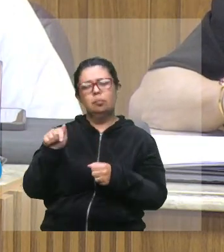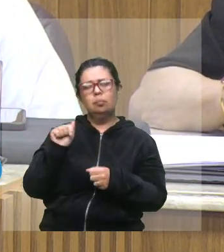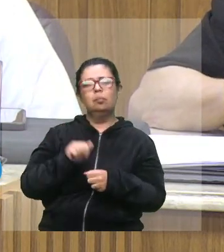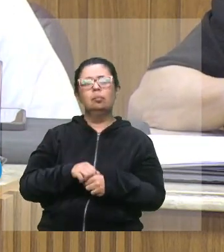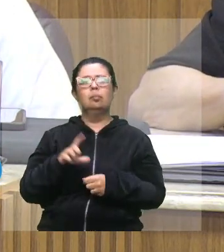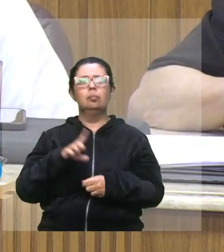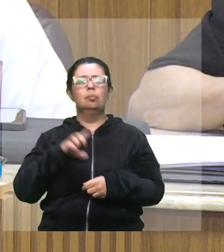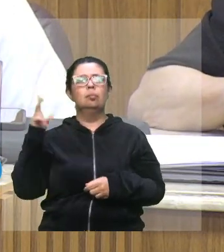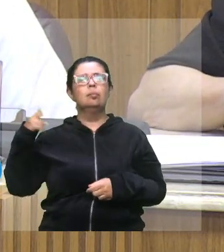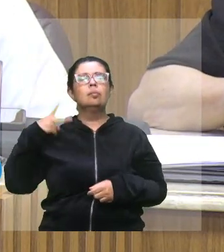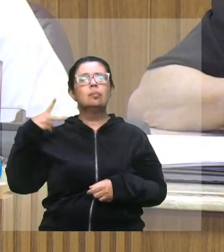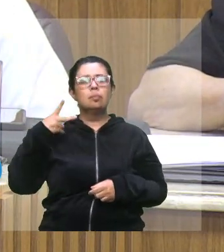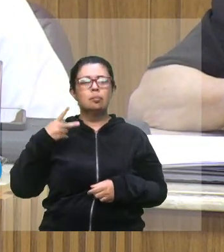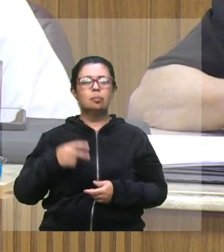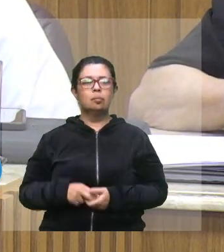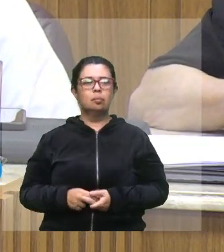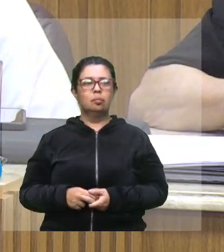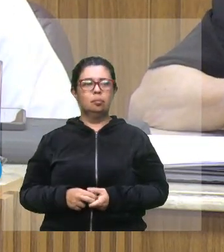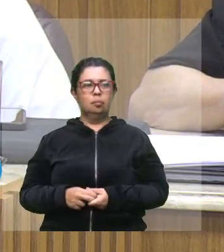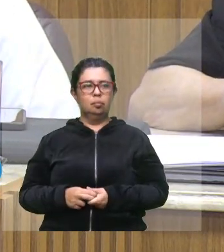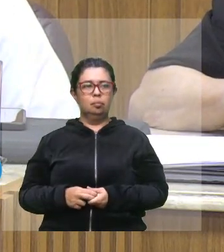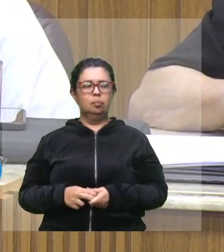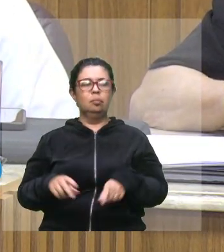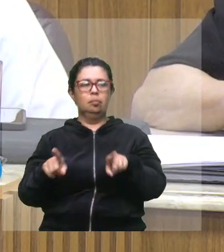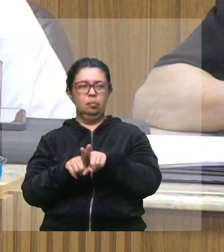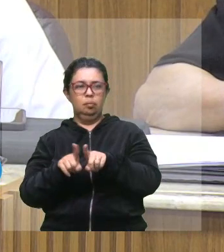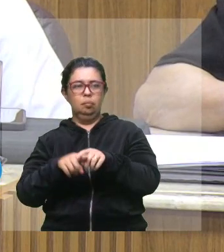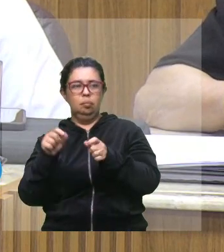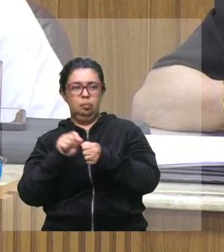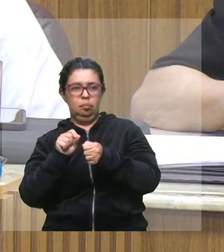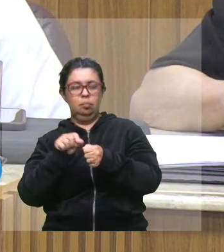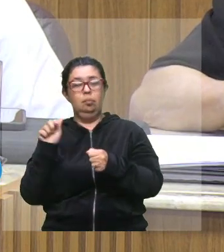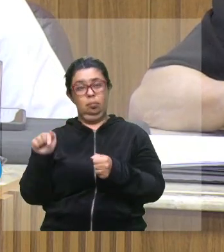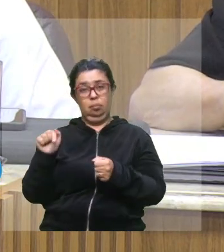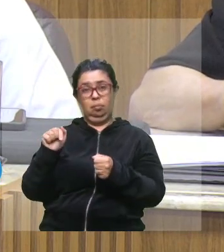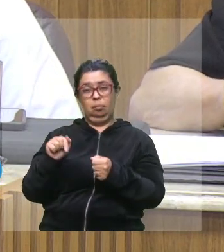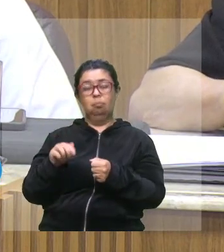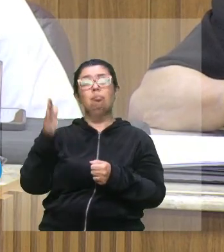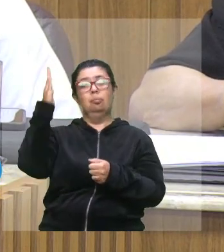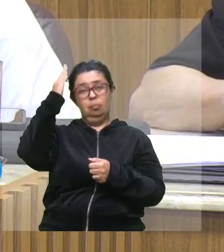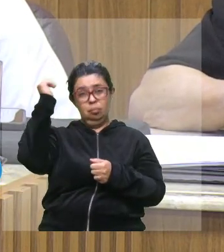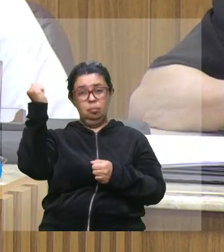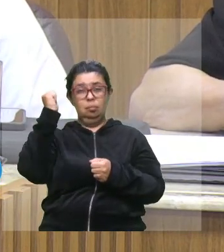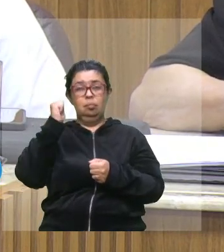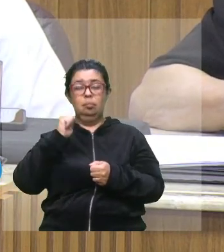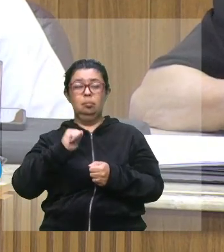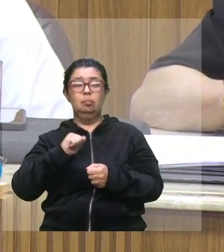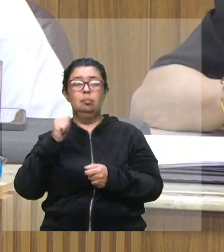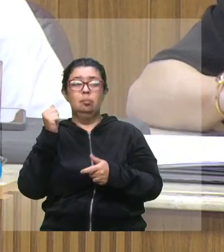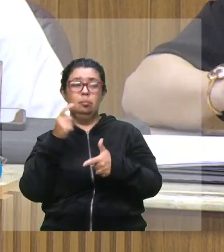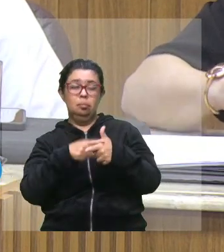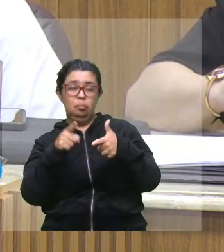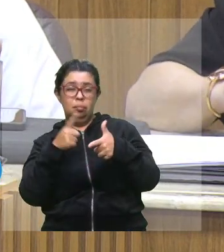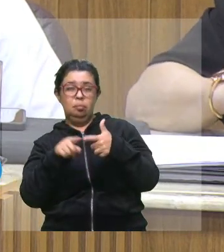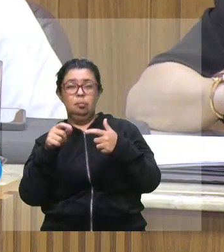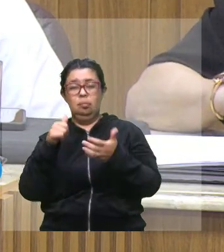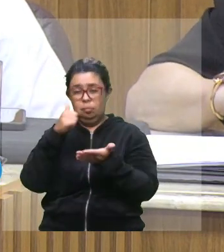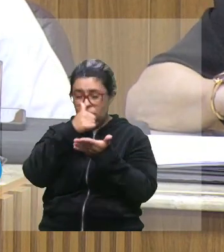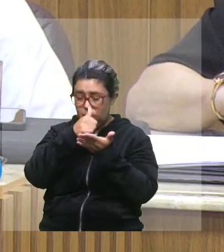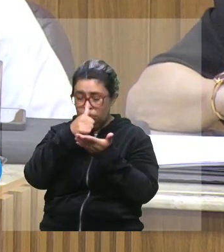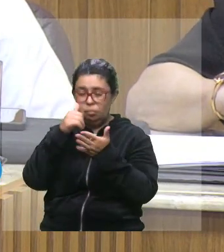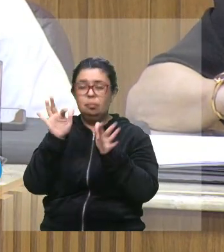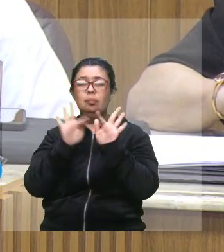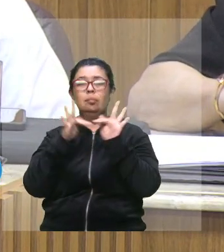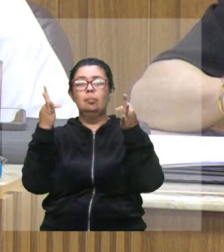alguns vereadores dessa Casa de Lei que militam nesta causa, sabem o transtorno que causa as drogas, né, no seio